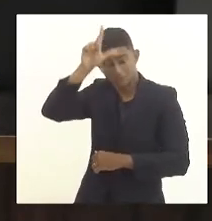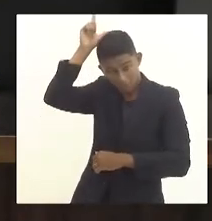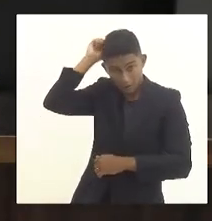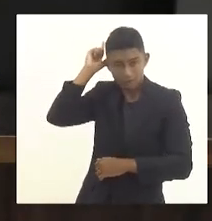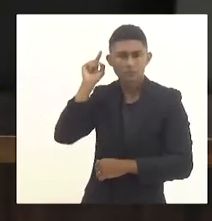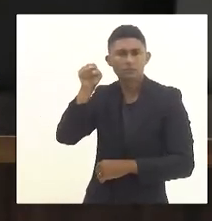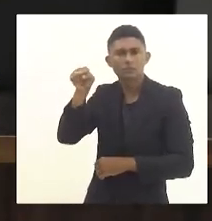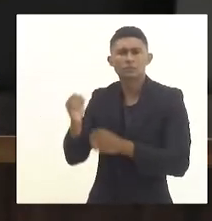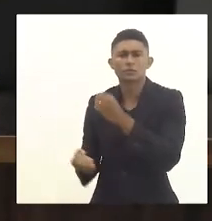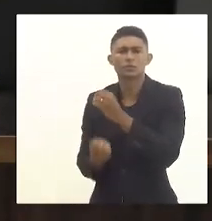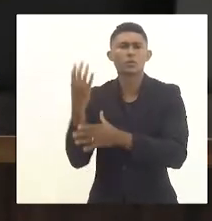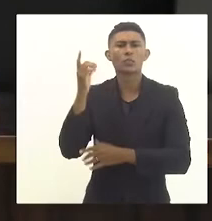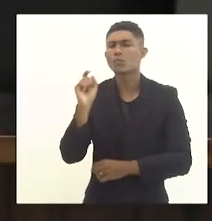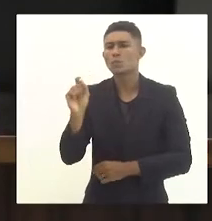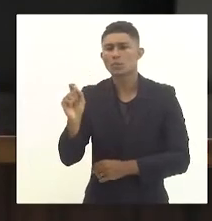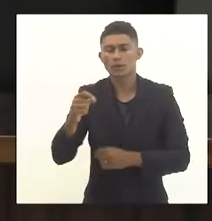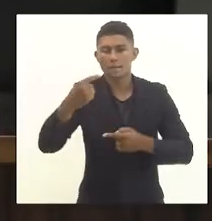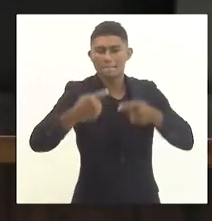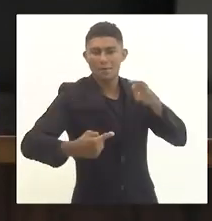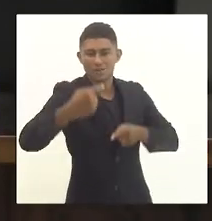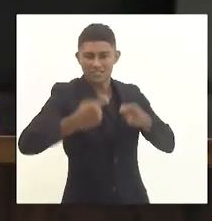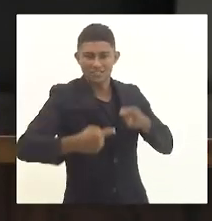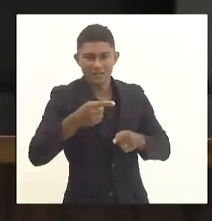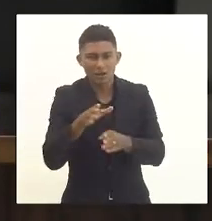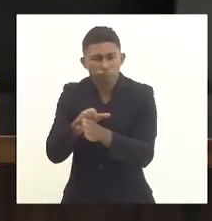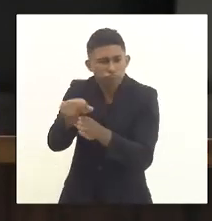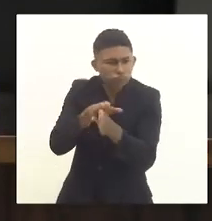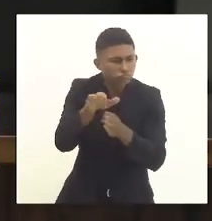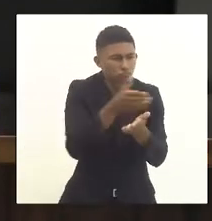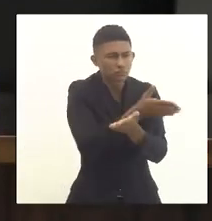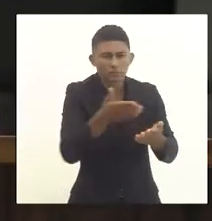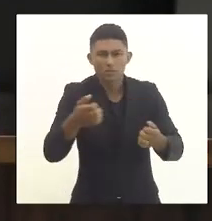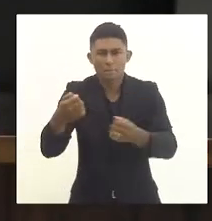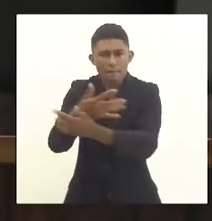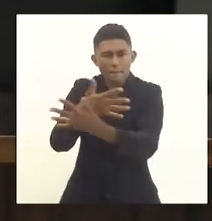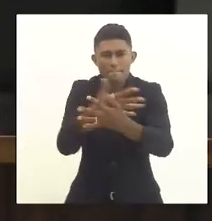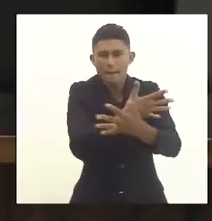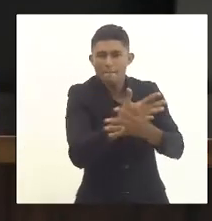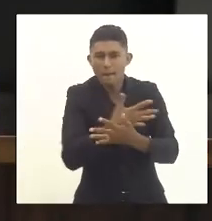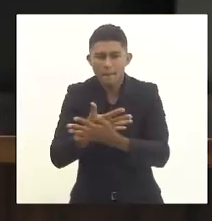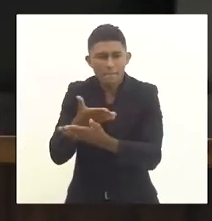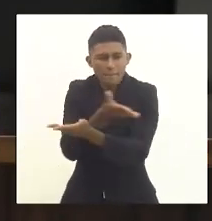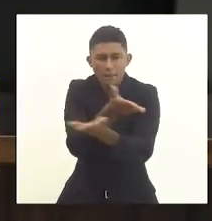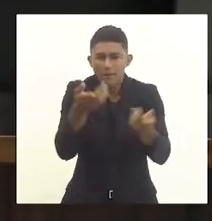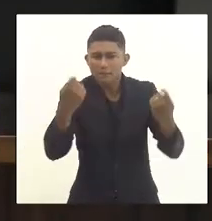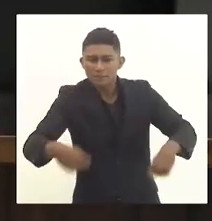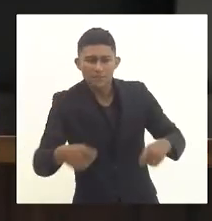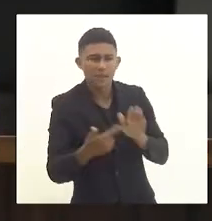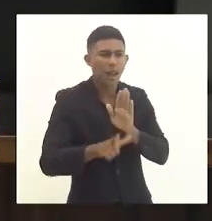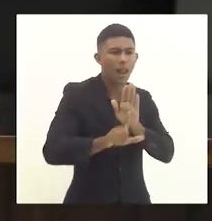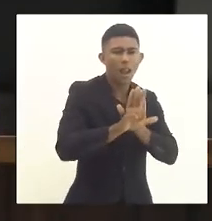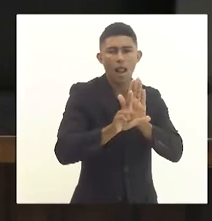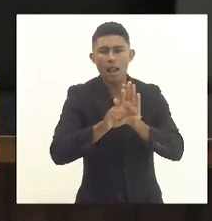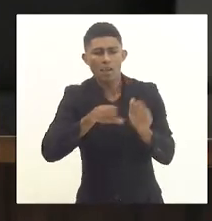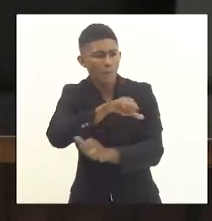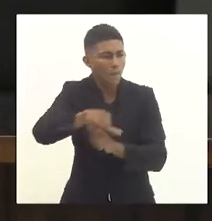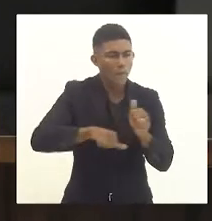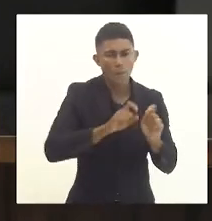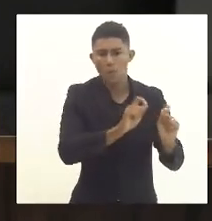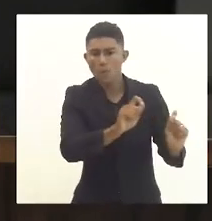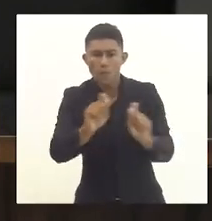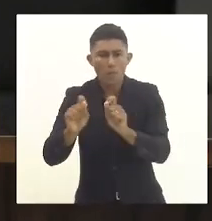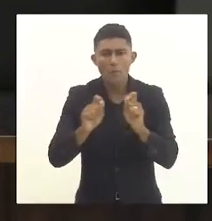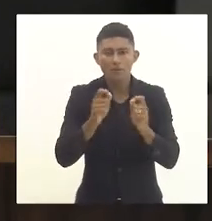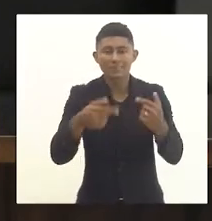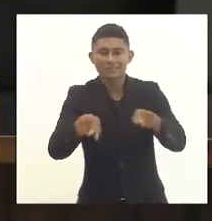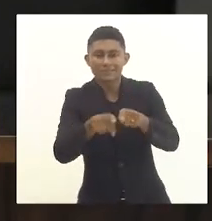criou a política de orientação aos municípios sobre o que precisava ser modificado em suas legislações de uso